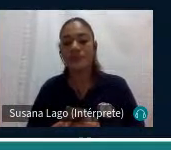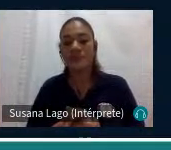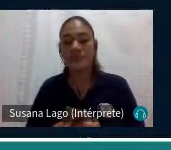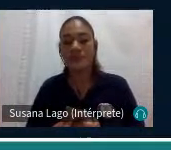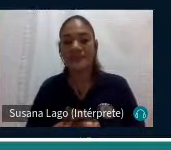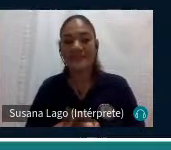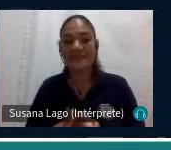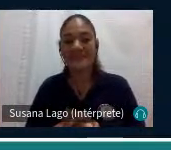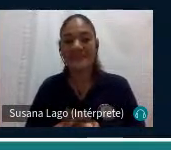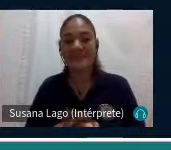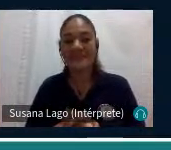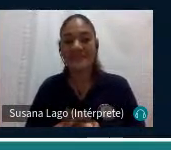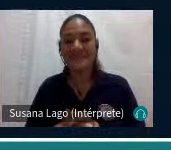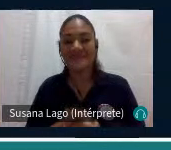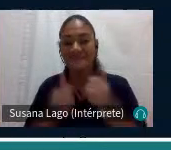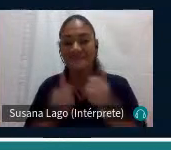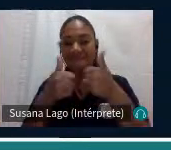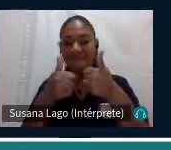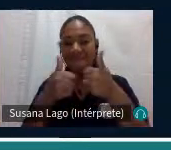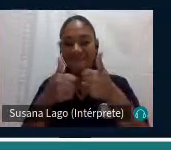Voltei.